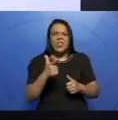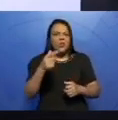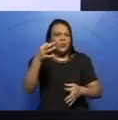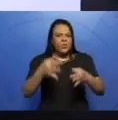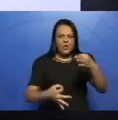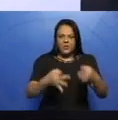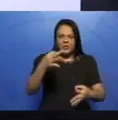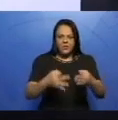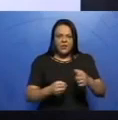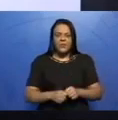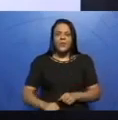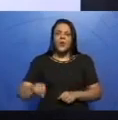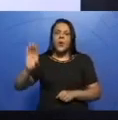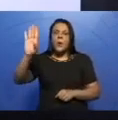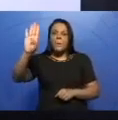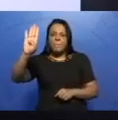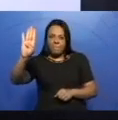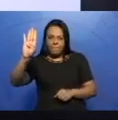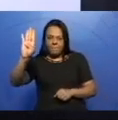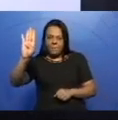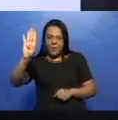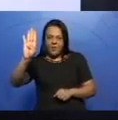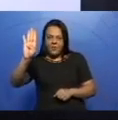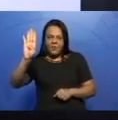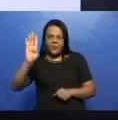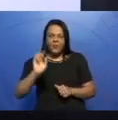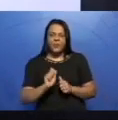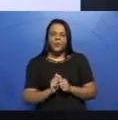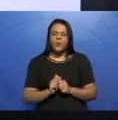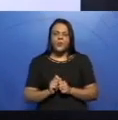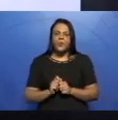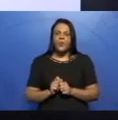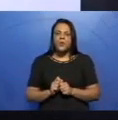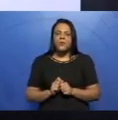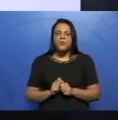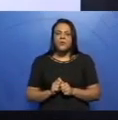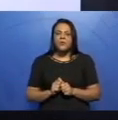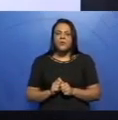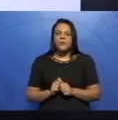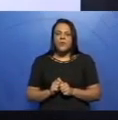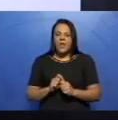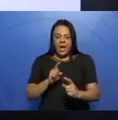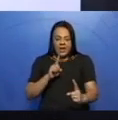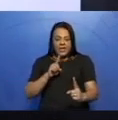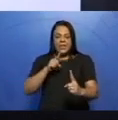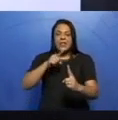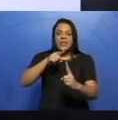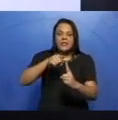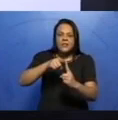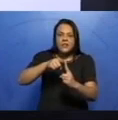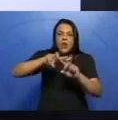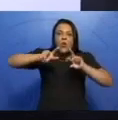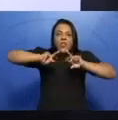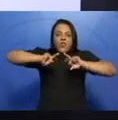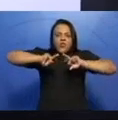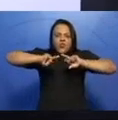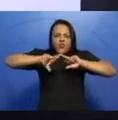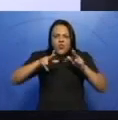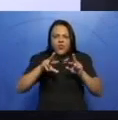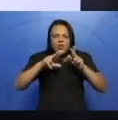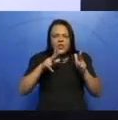Já na B, sendo o mesmo assunto do conserto do carro, olha como muda. A intenção já é outra, a modalização já é outra.